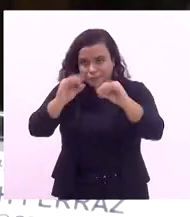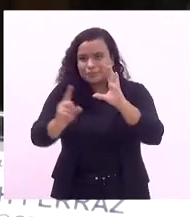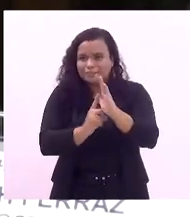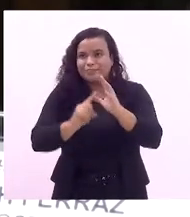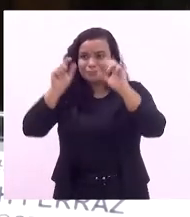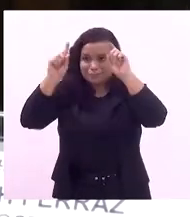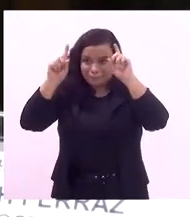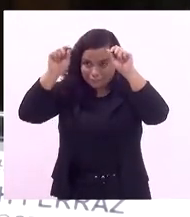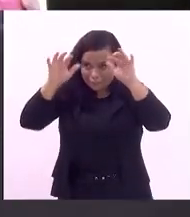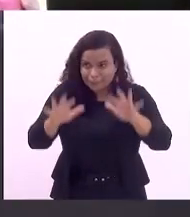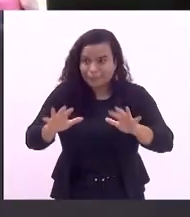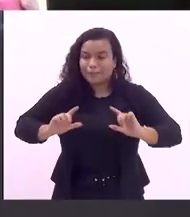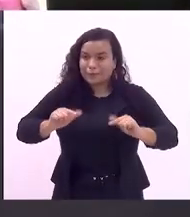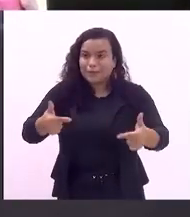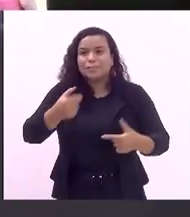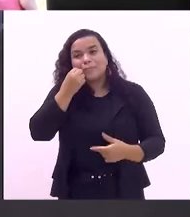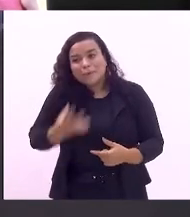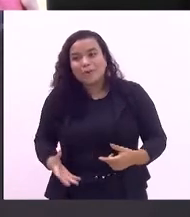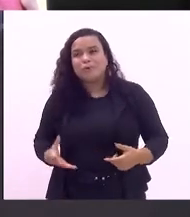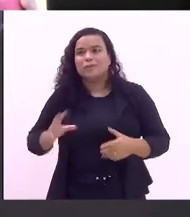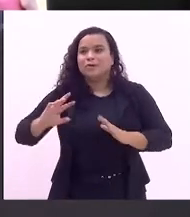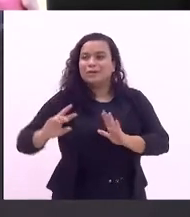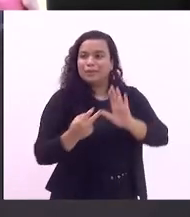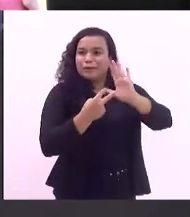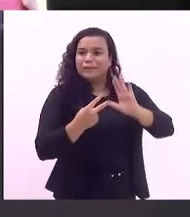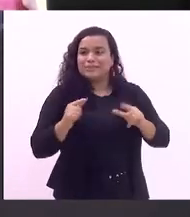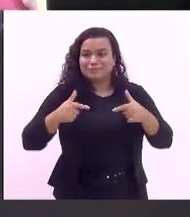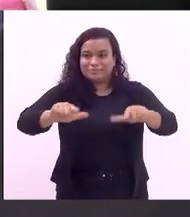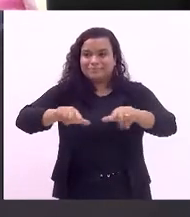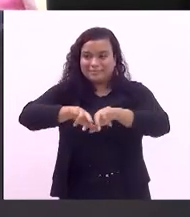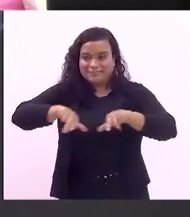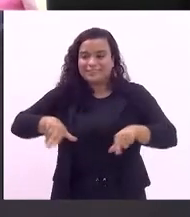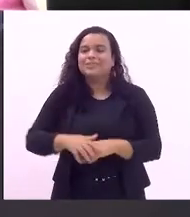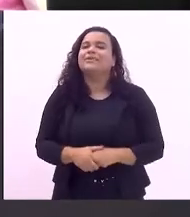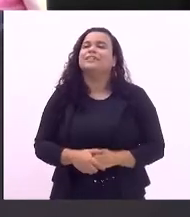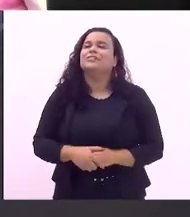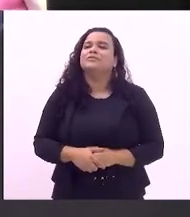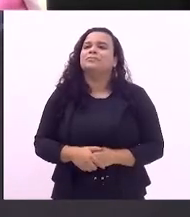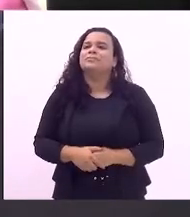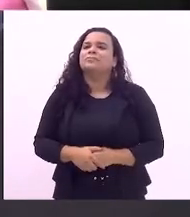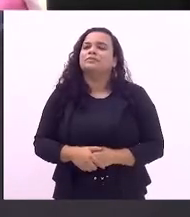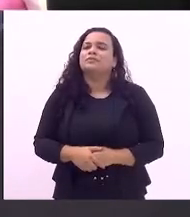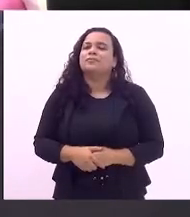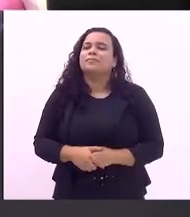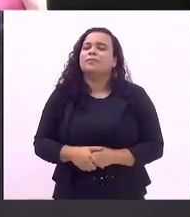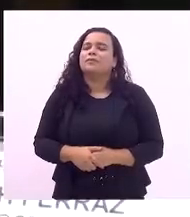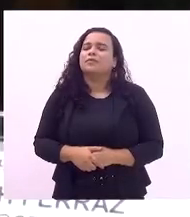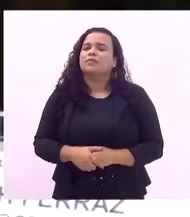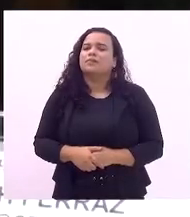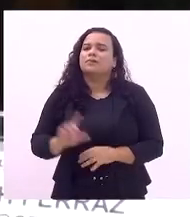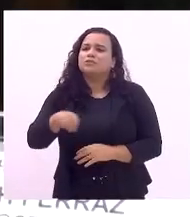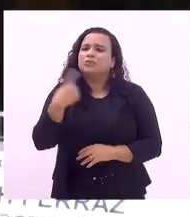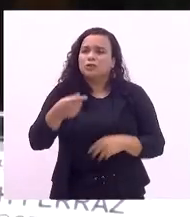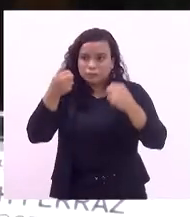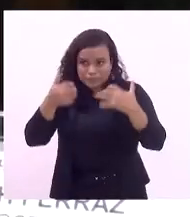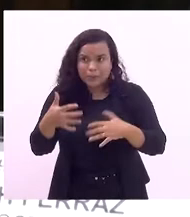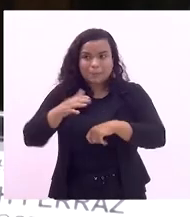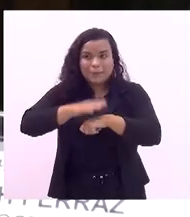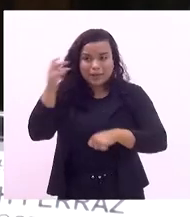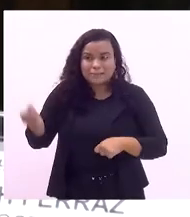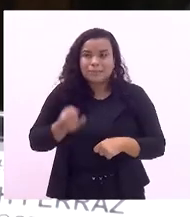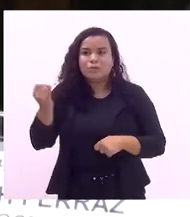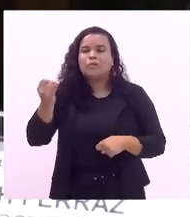excelente iniciativa de hum hum que nós tratamos é daquilo que é mais importante